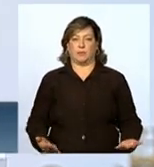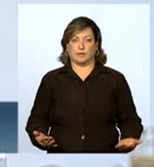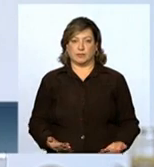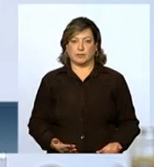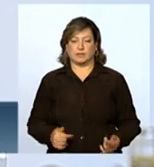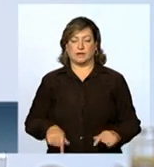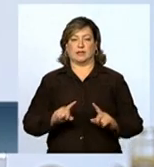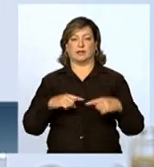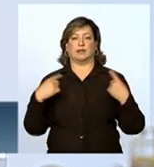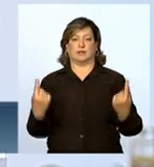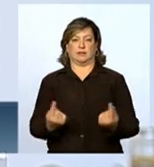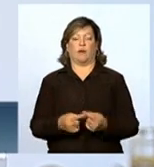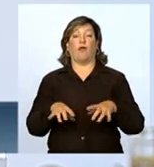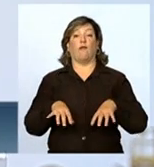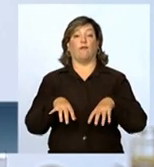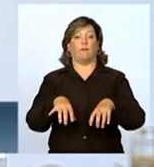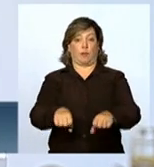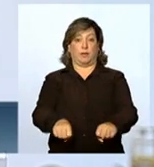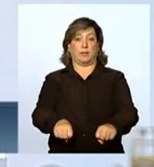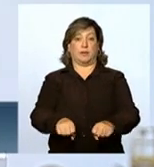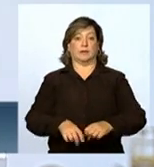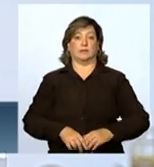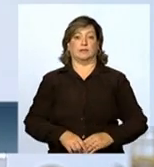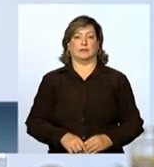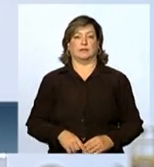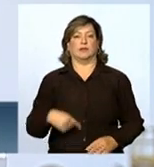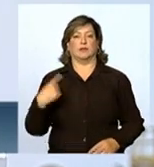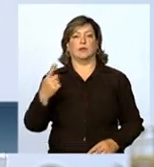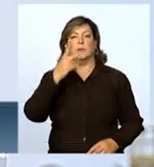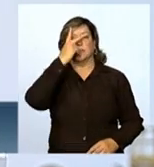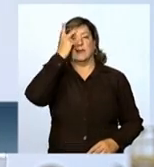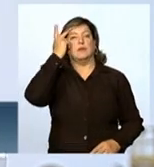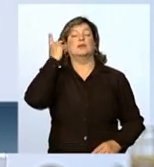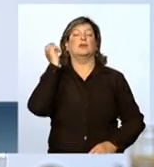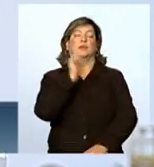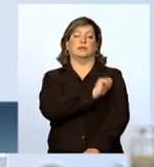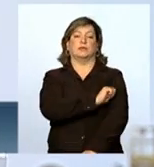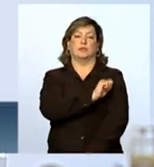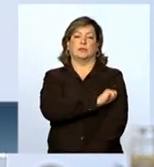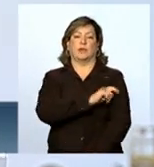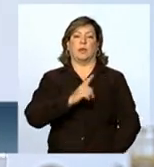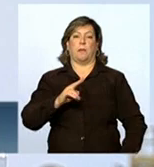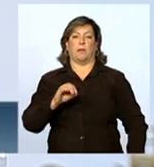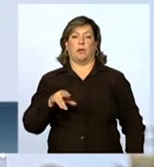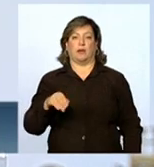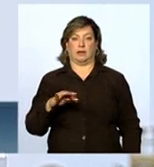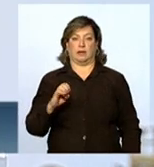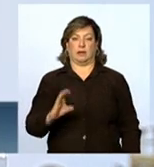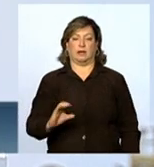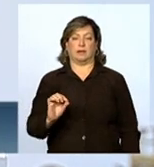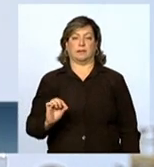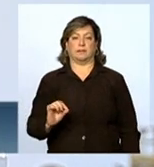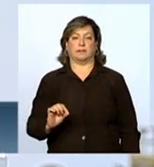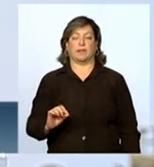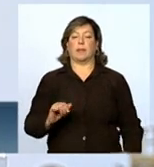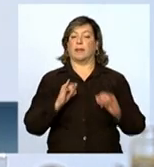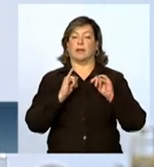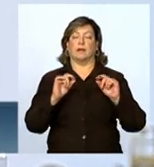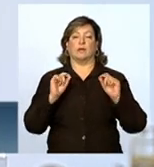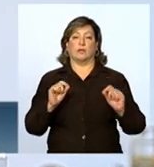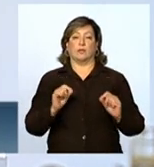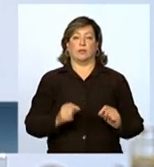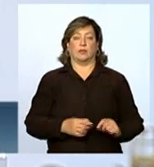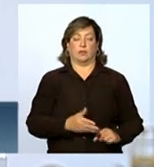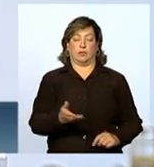nesse ato de formatura dos estudantes do Pronatec. Dizer que o Pronatec é